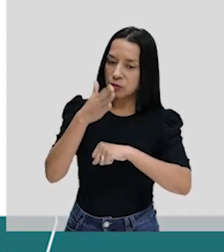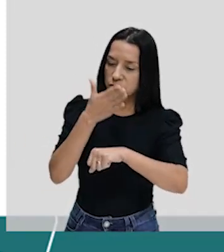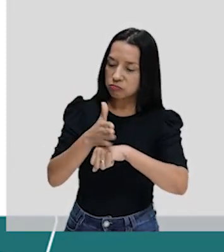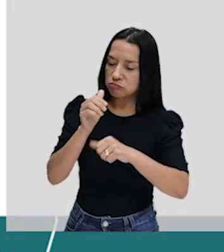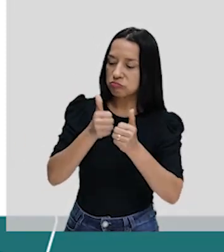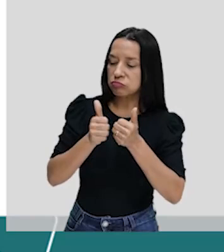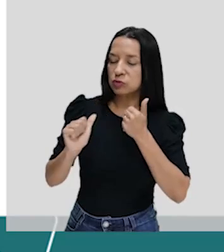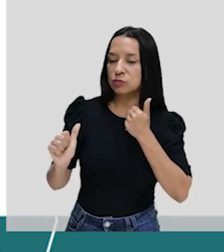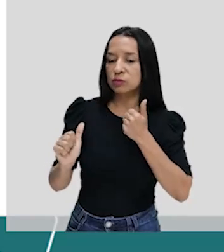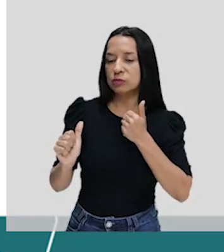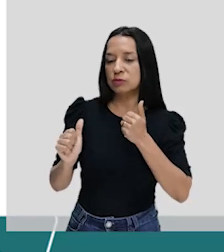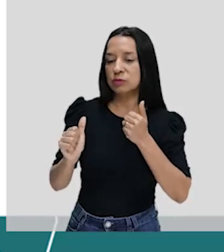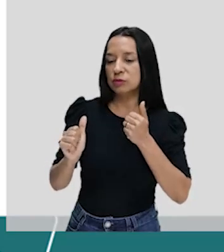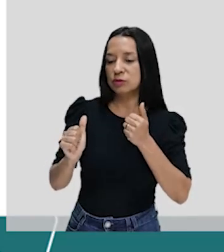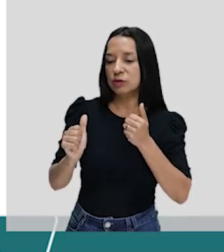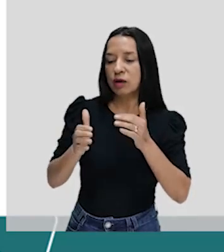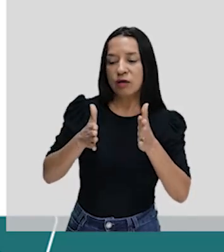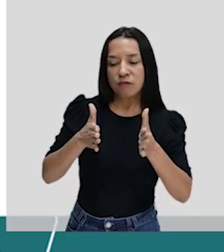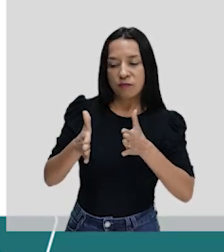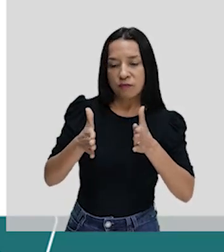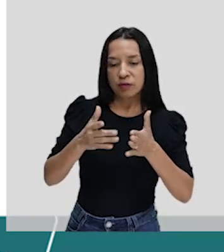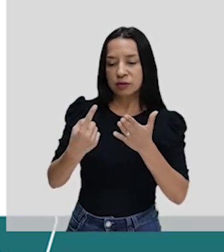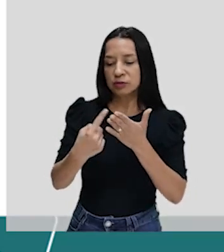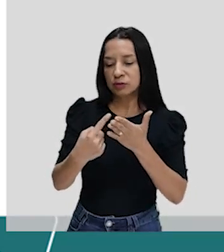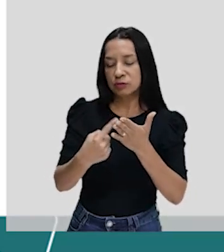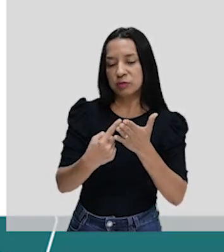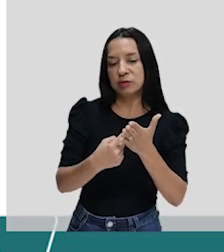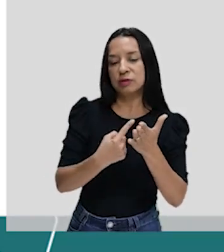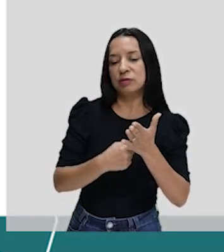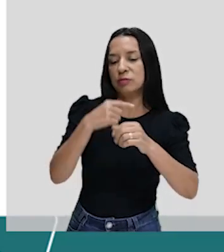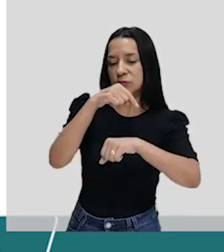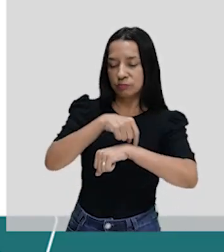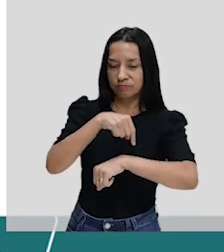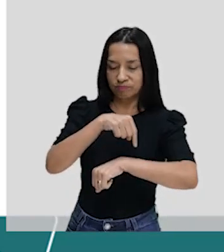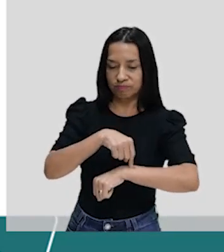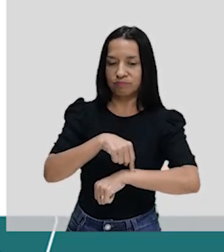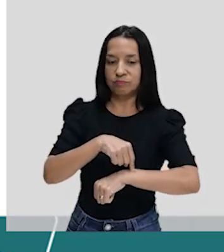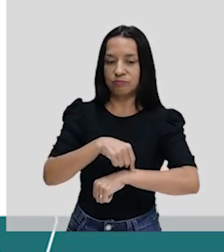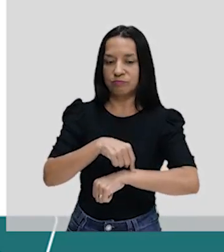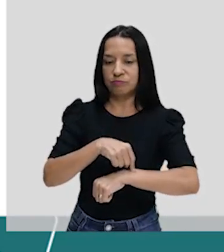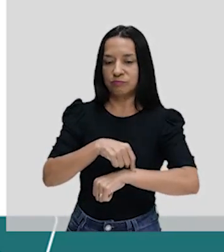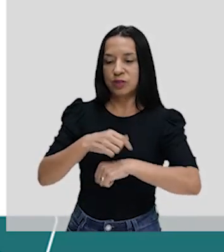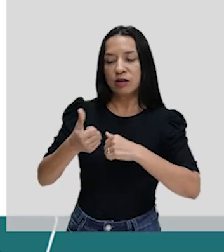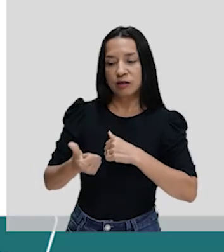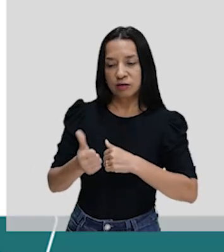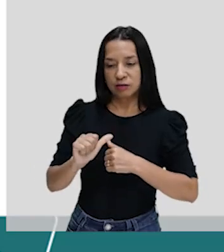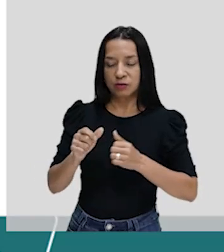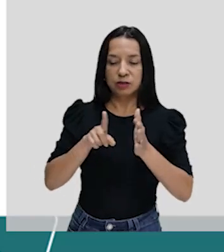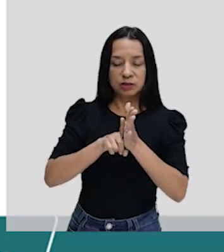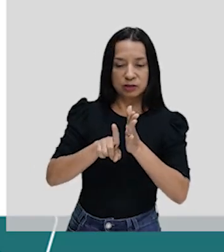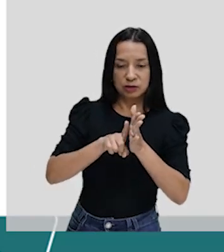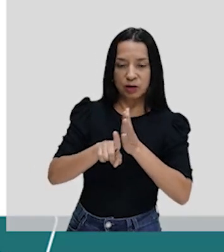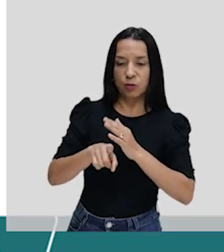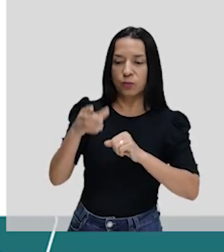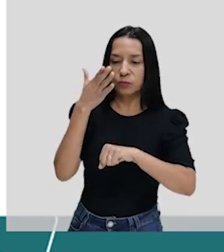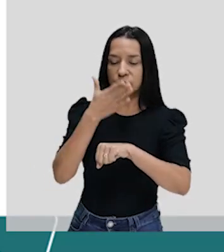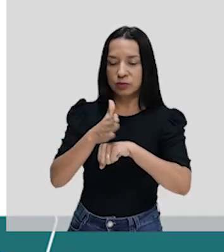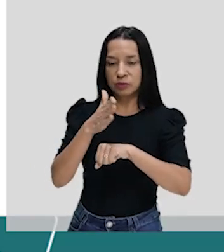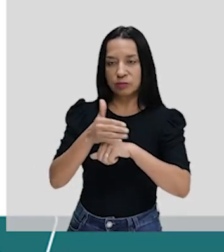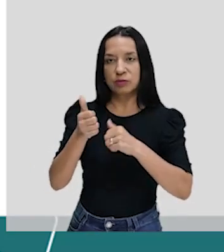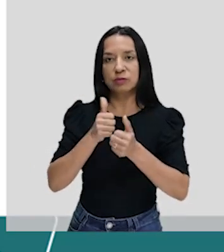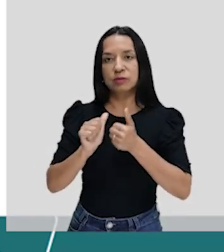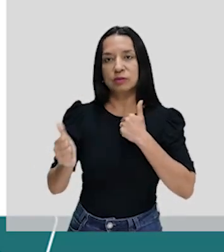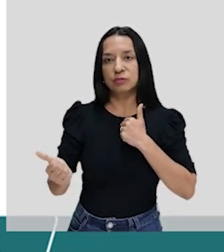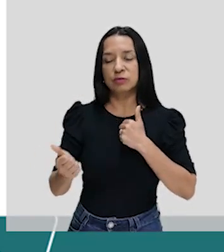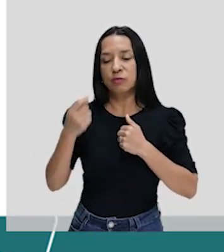Aquelas fases lá de planejamento, periodização e avaliação. O treinamento esportivo, ele